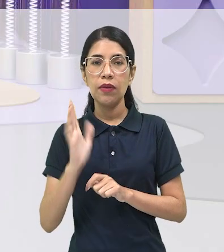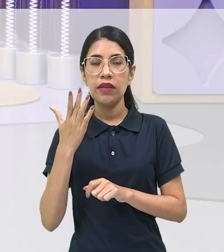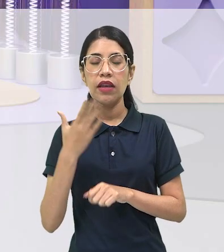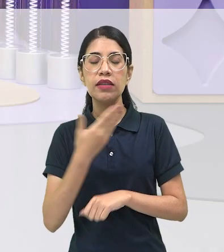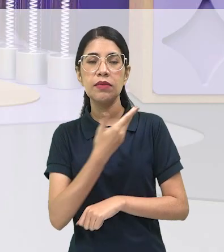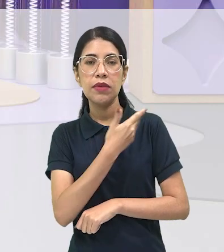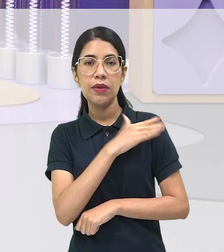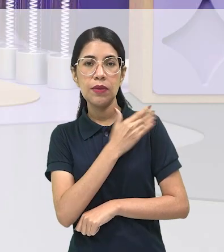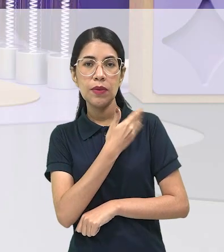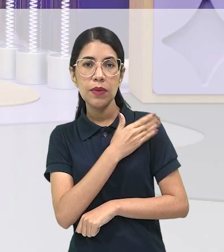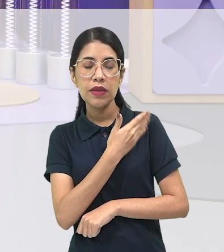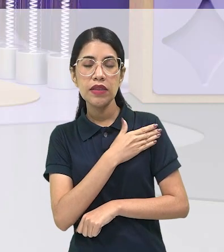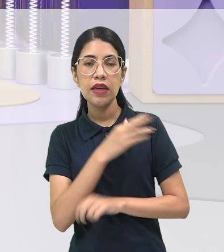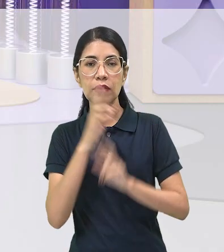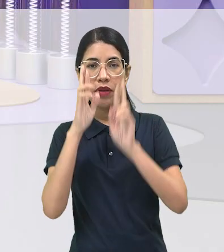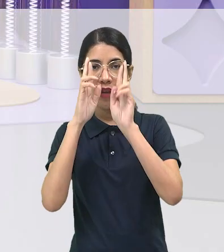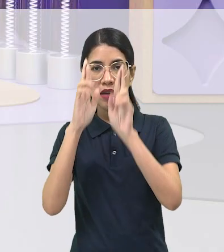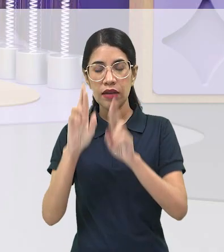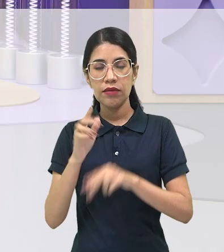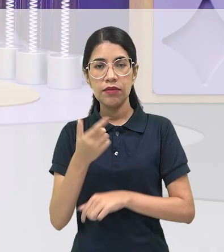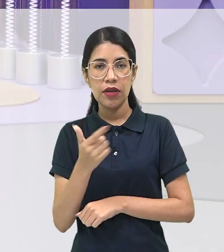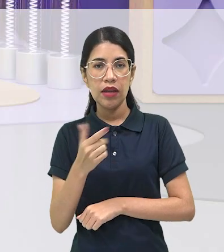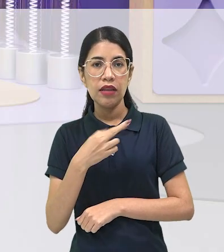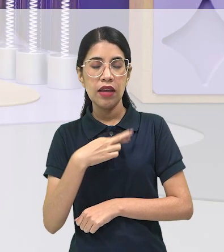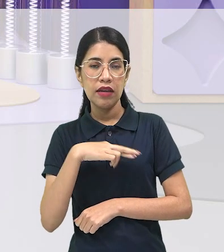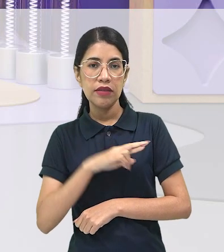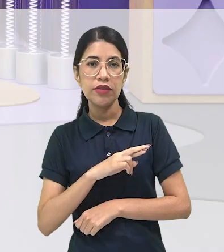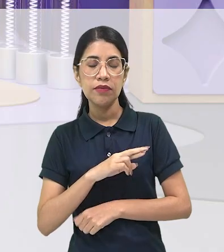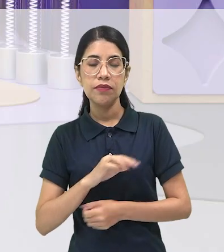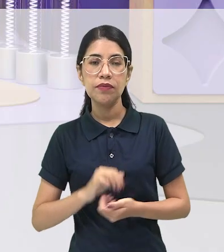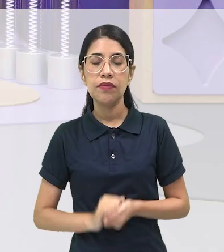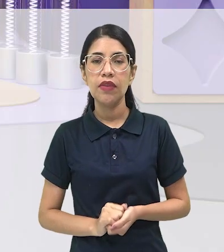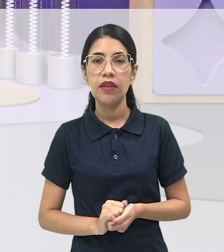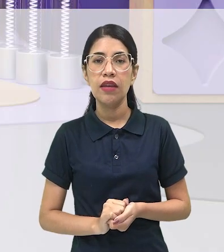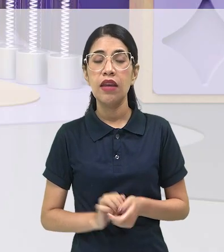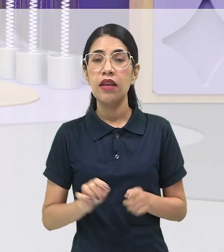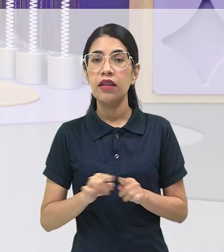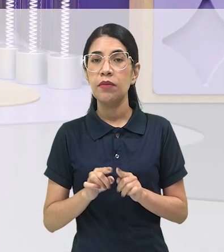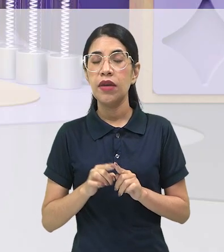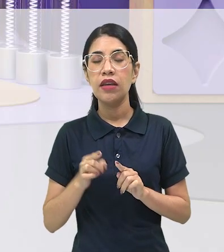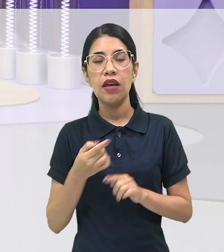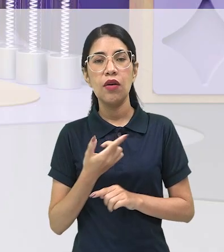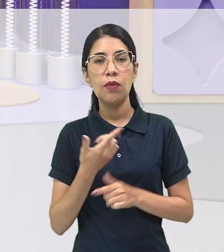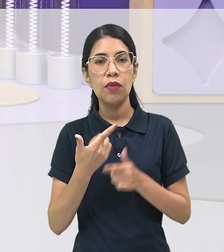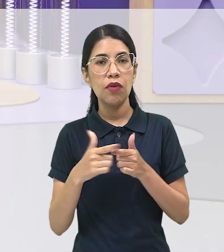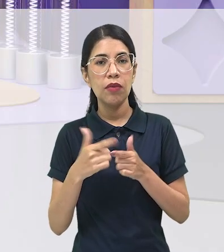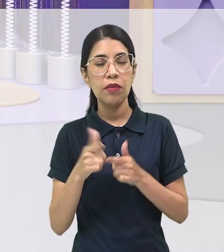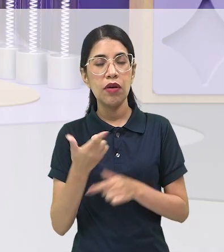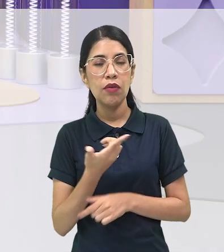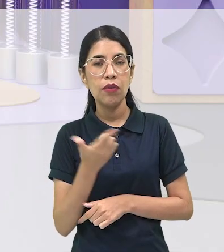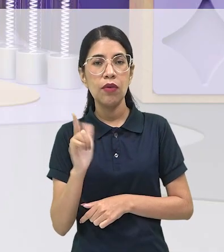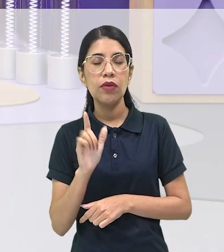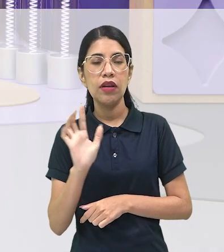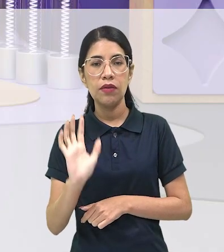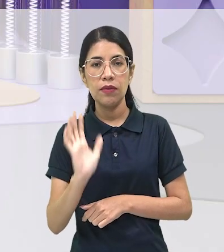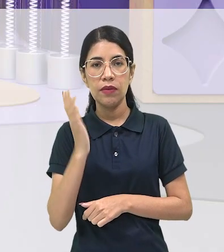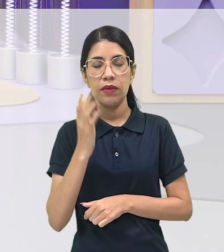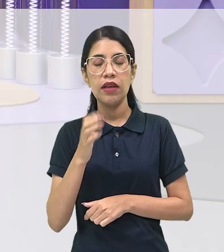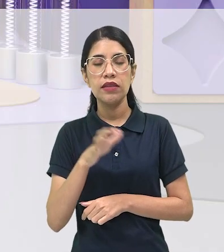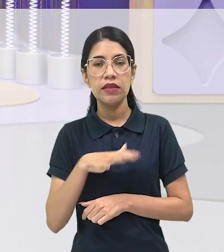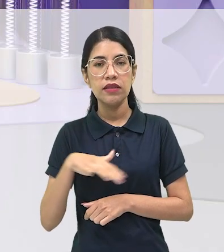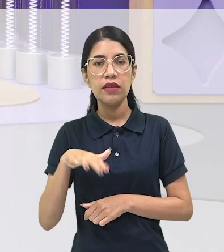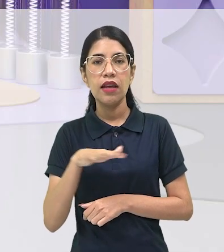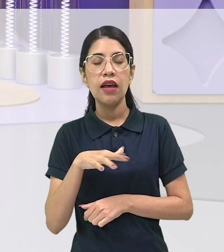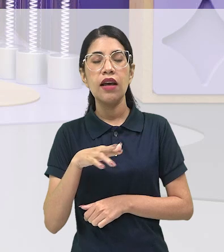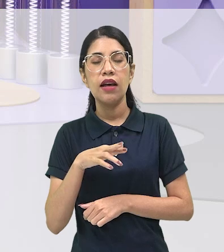de preconceitos e intolerâncias religiosas, que é uma outra questão dentro dessa pluralidade de